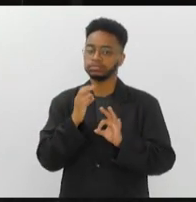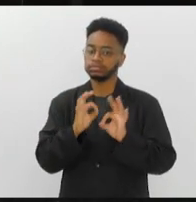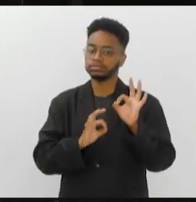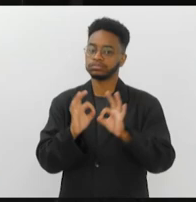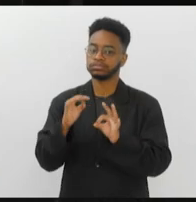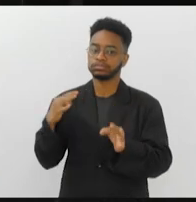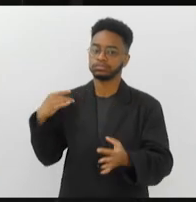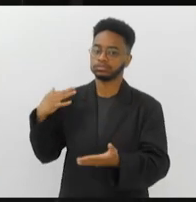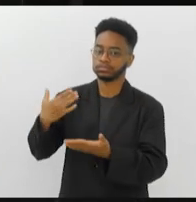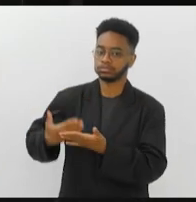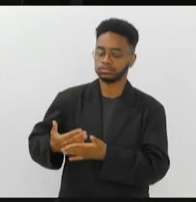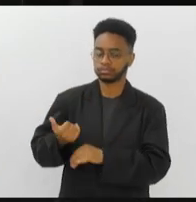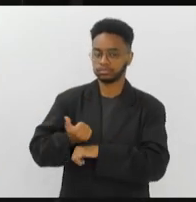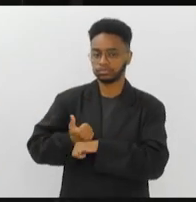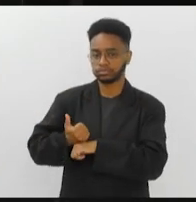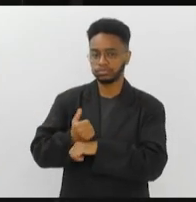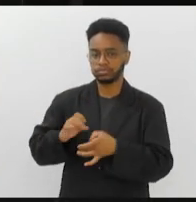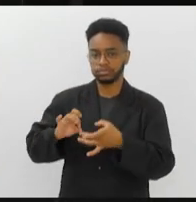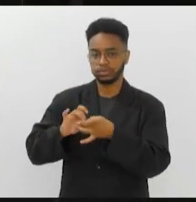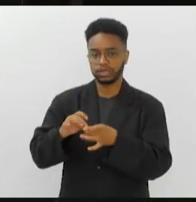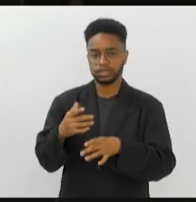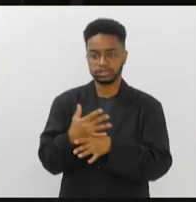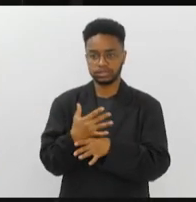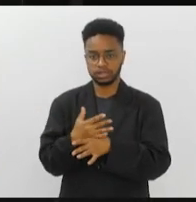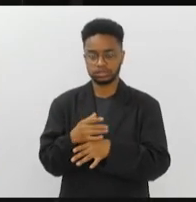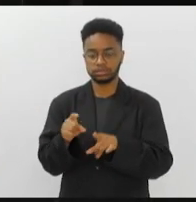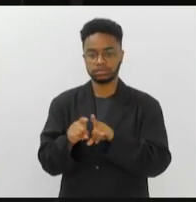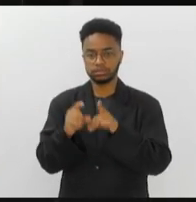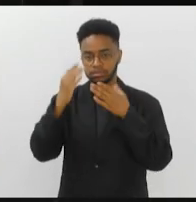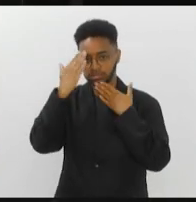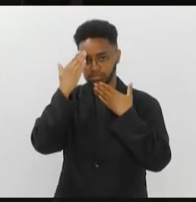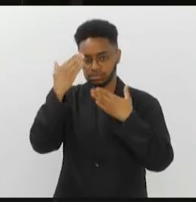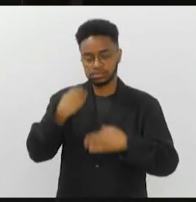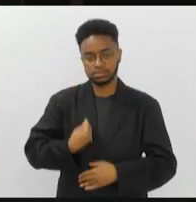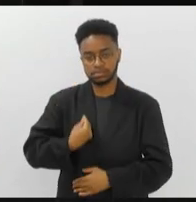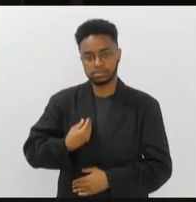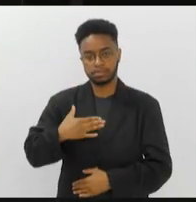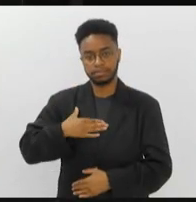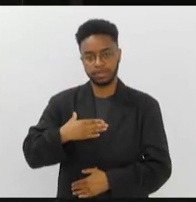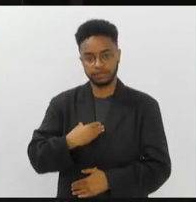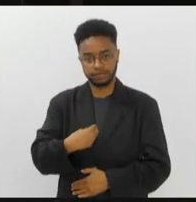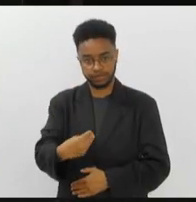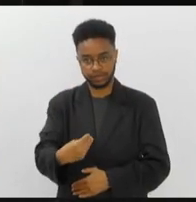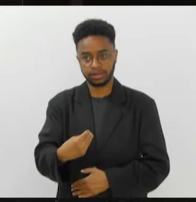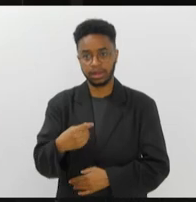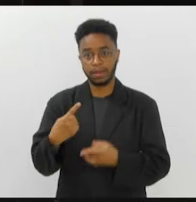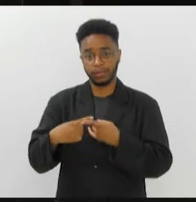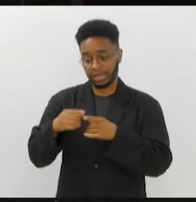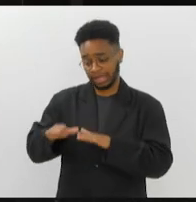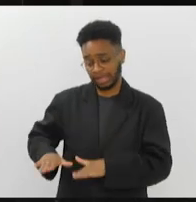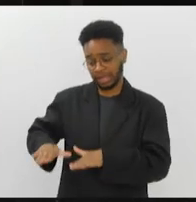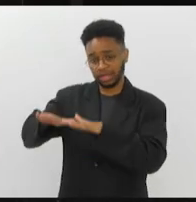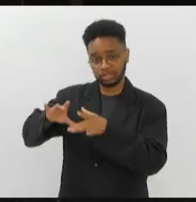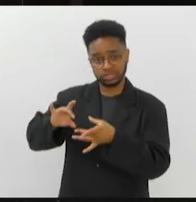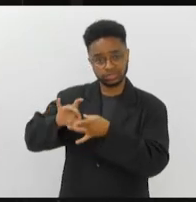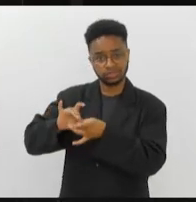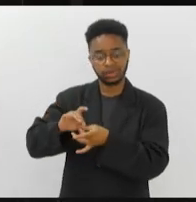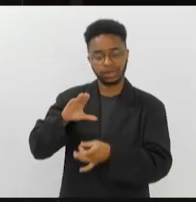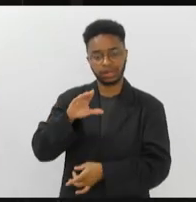trajetória profissional na minha cidade. Agradeço a presença da minha filha, que cresceu comigo,